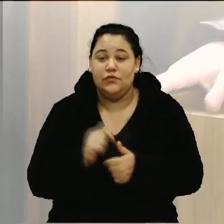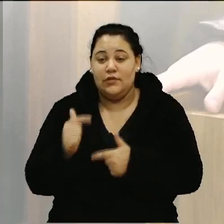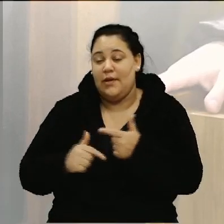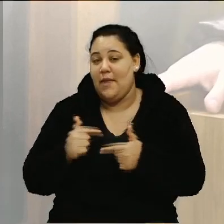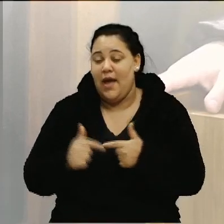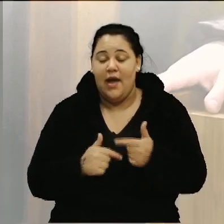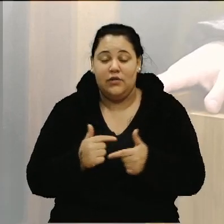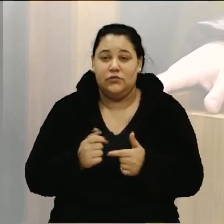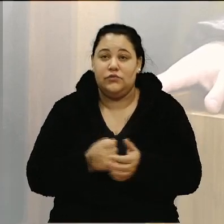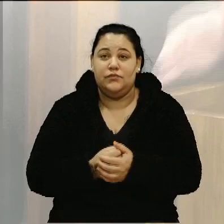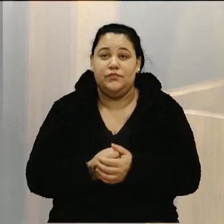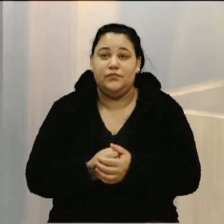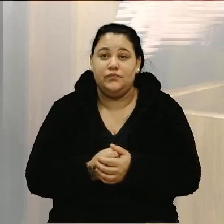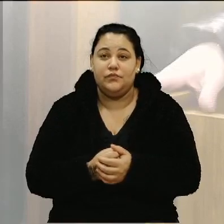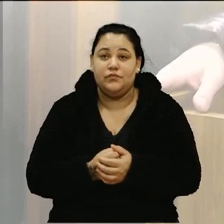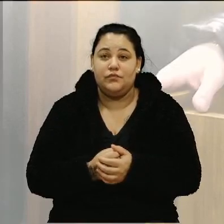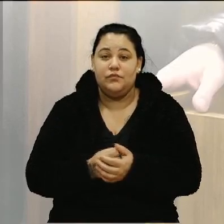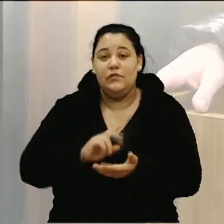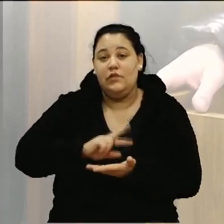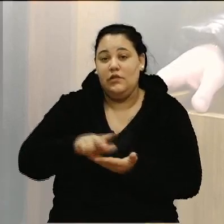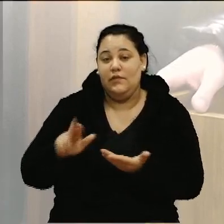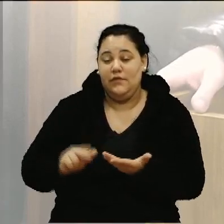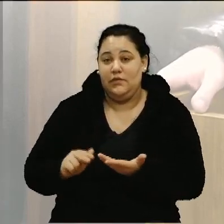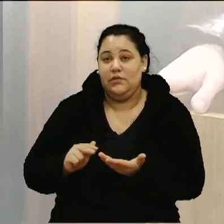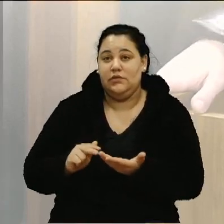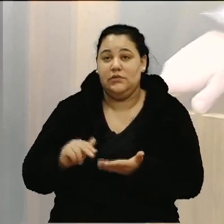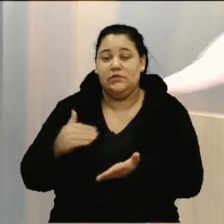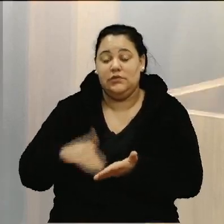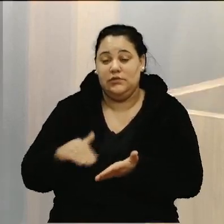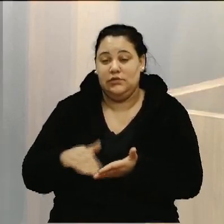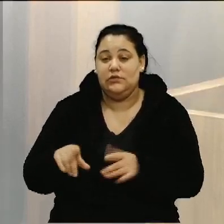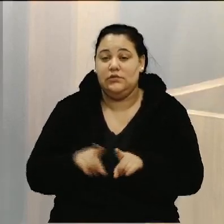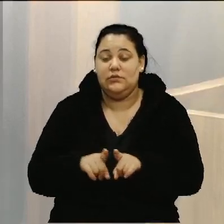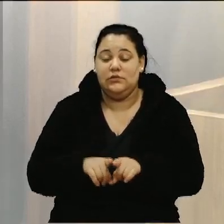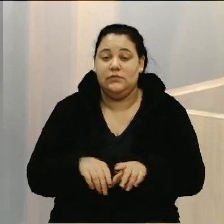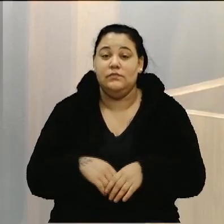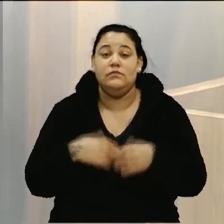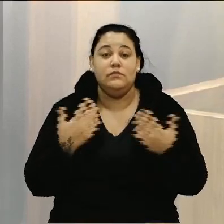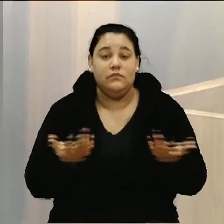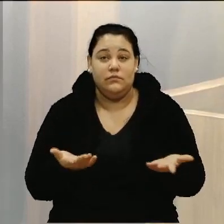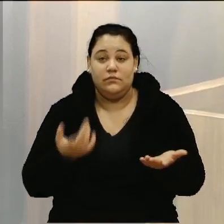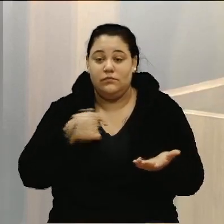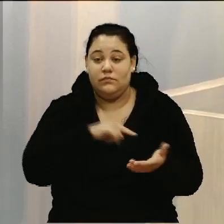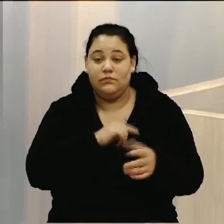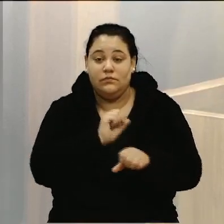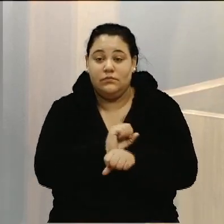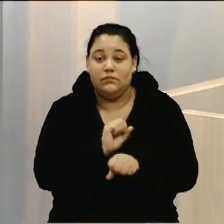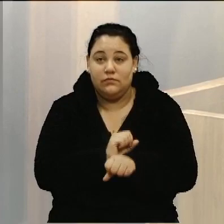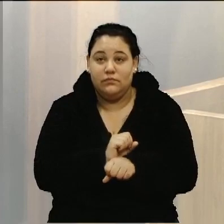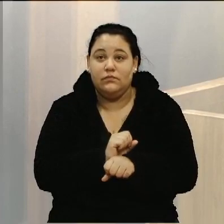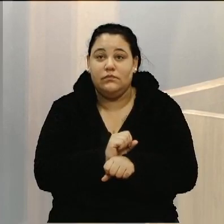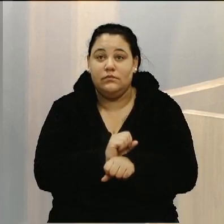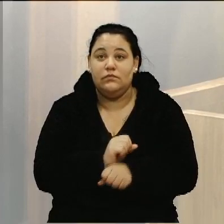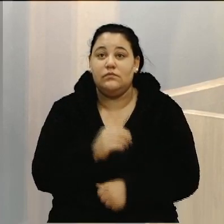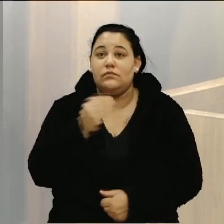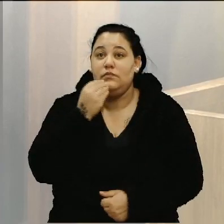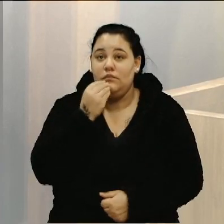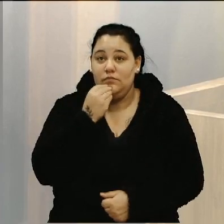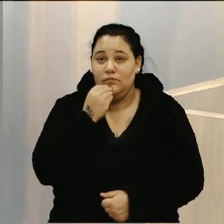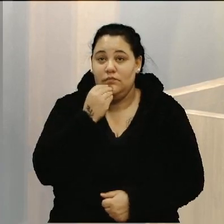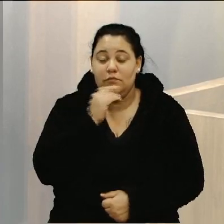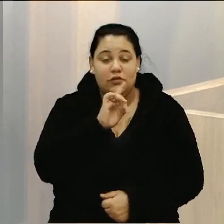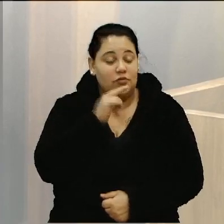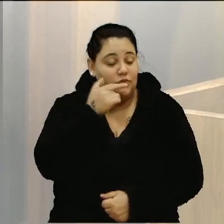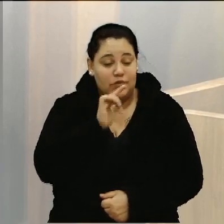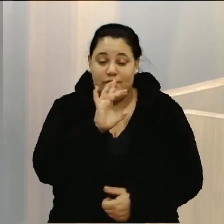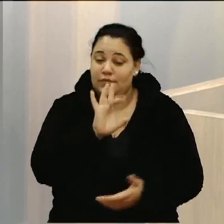seja nas mais diversas secretarias. Então, a gente espera... claro que não dá para protocolar um projeto